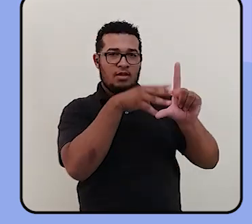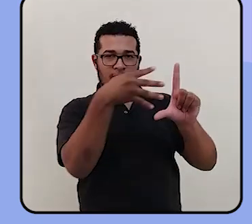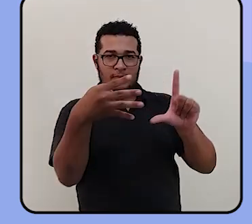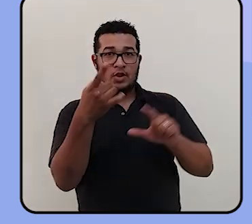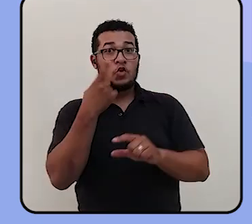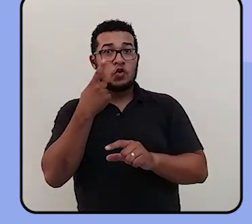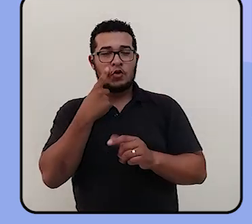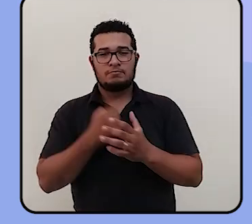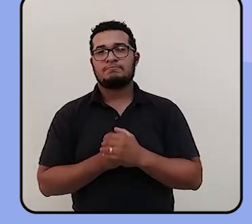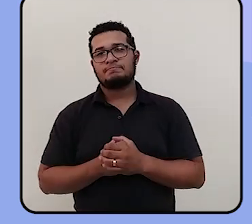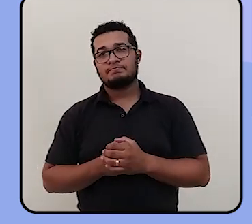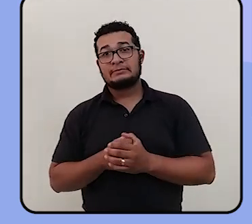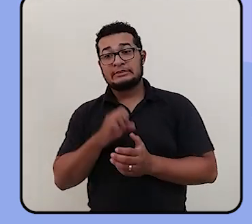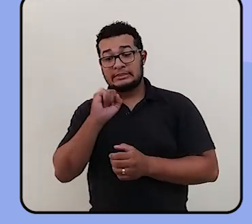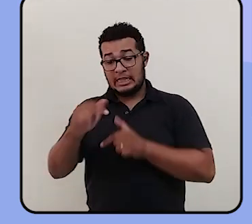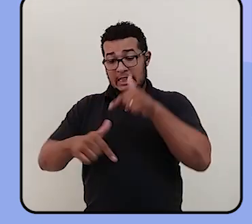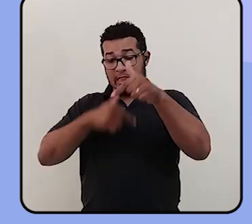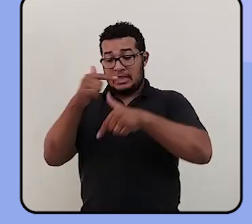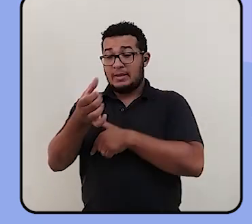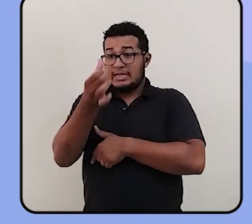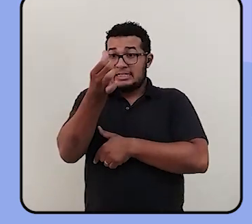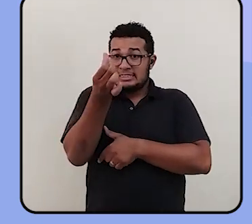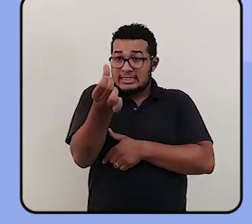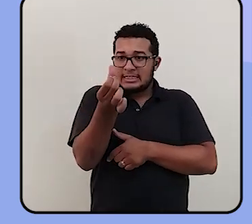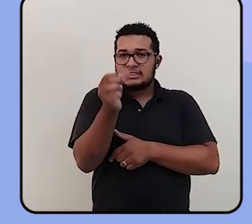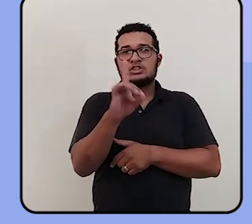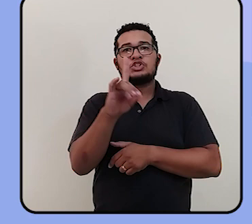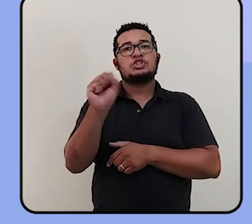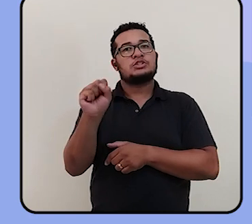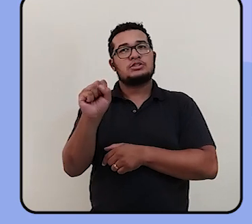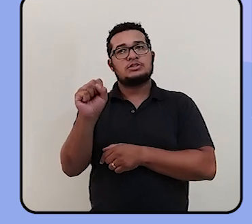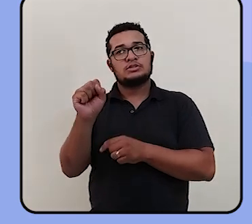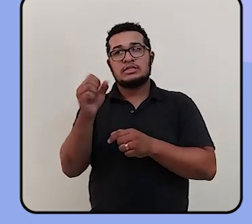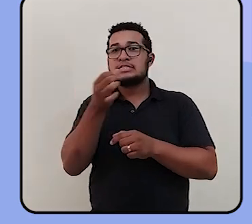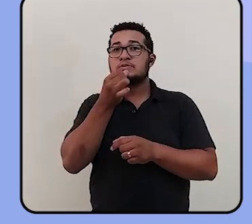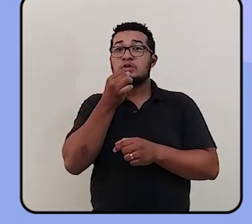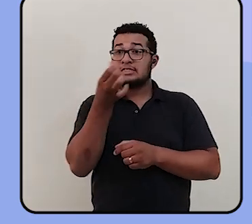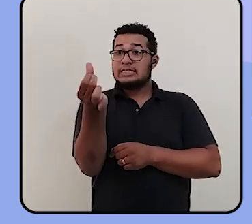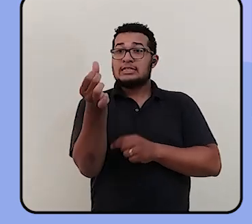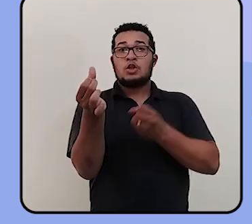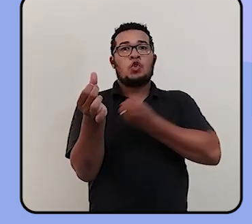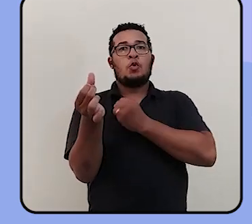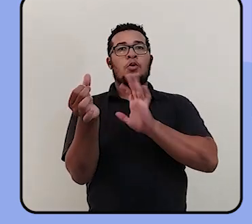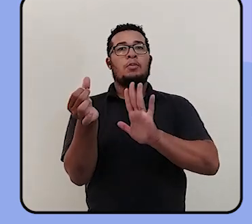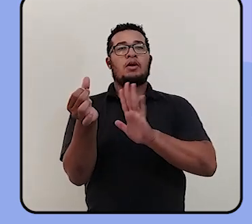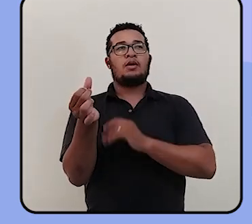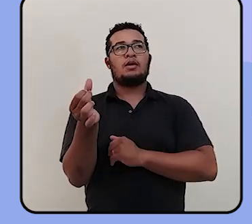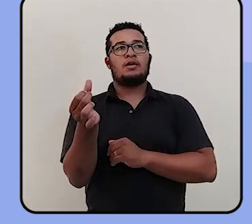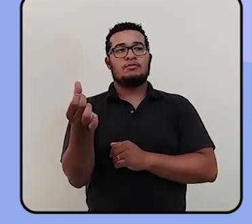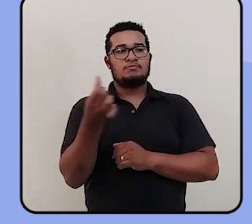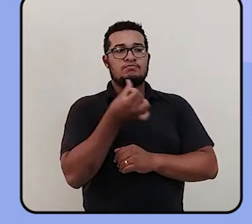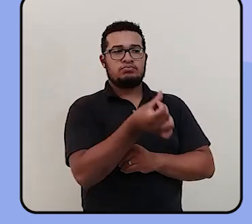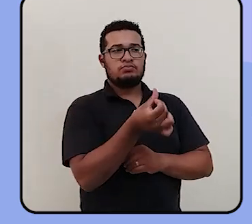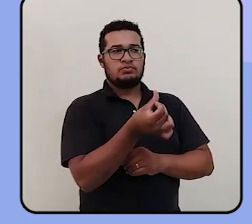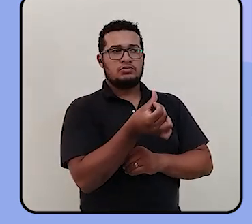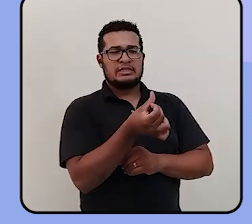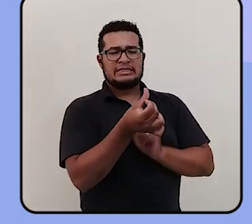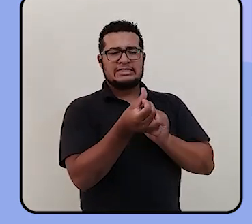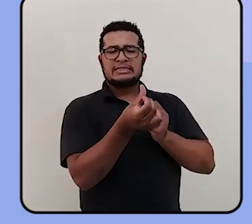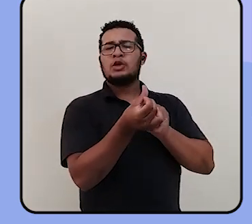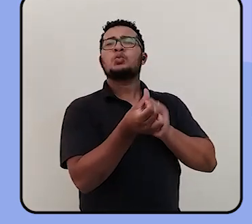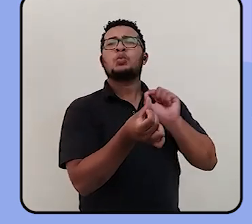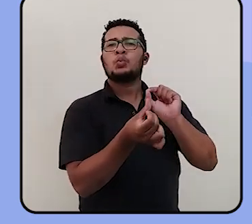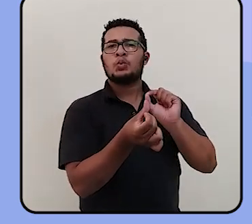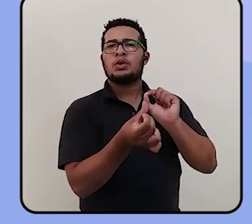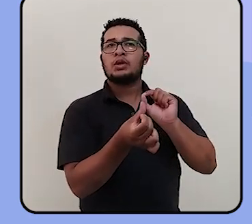joga na tabela. Vamos ler lá. Ó. Trabalhando 6 dias para 6 é o número. Então você pergunta,